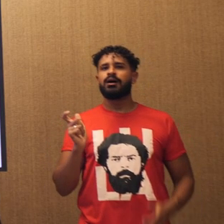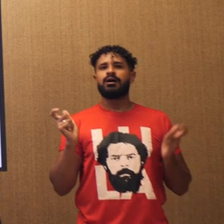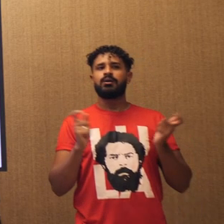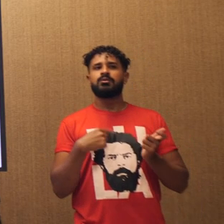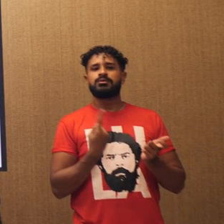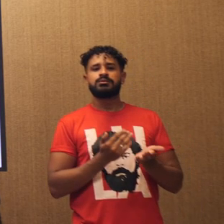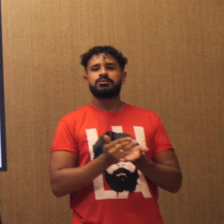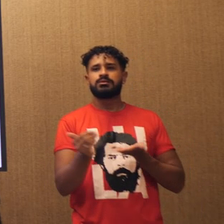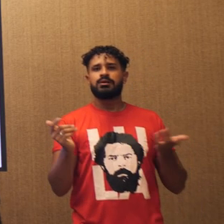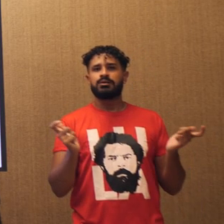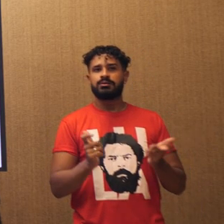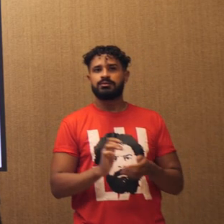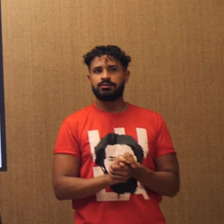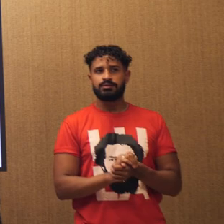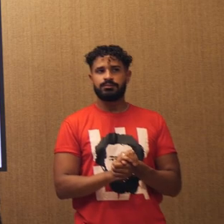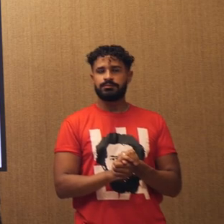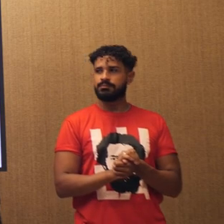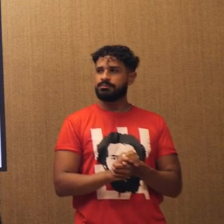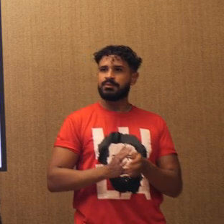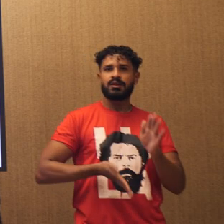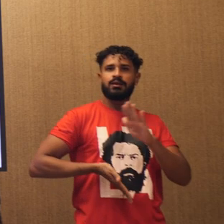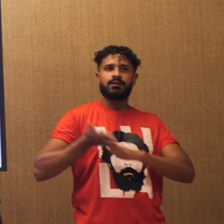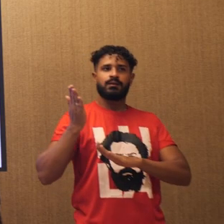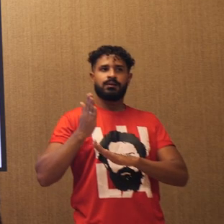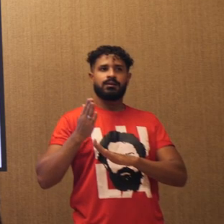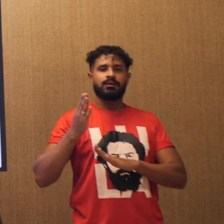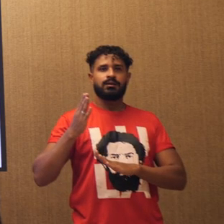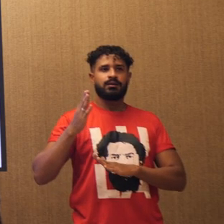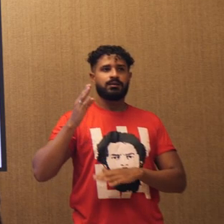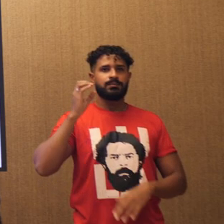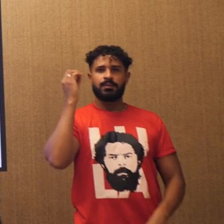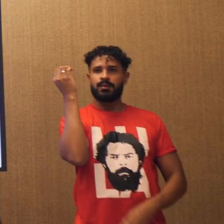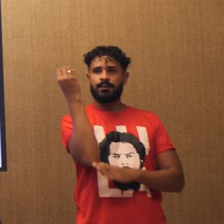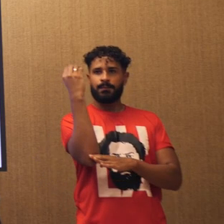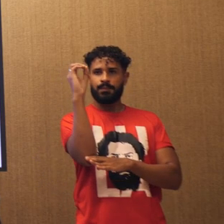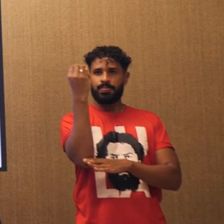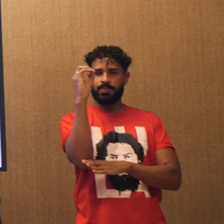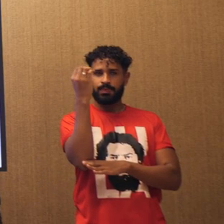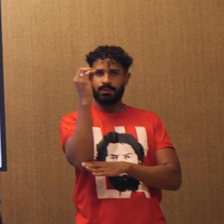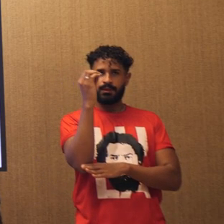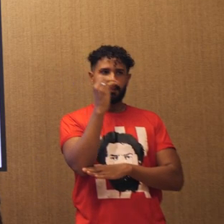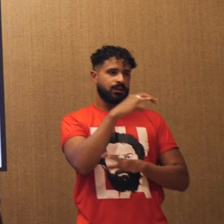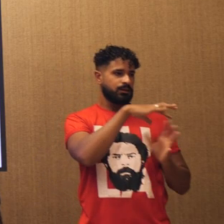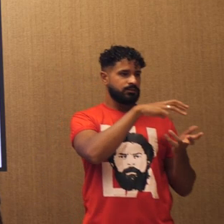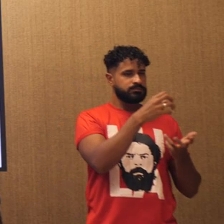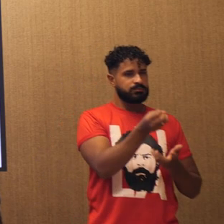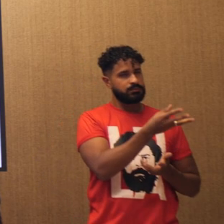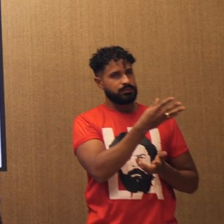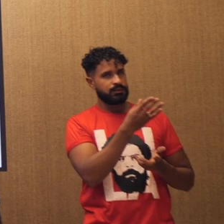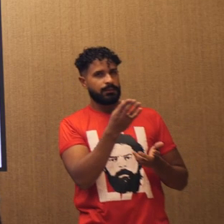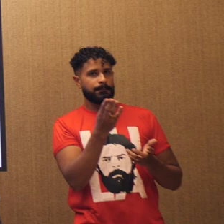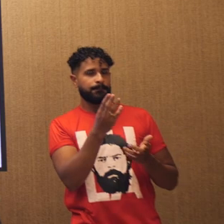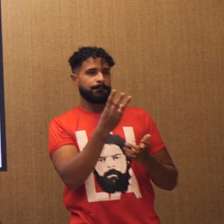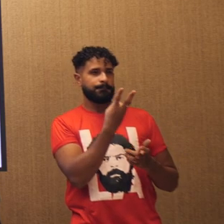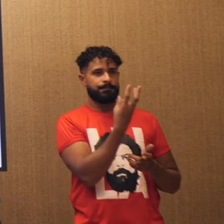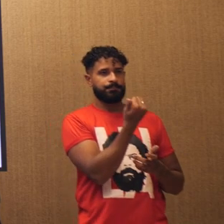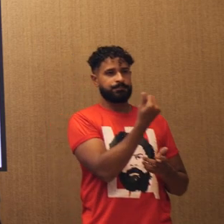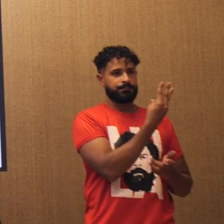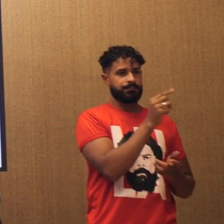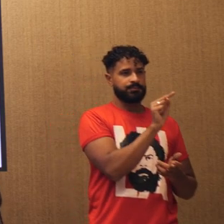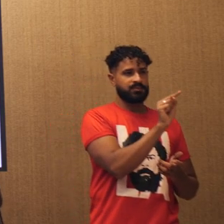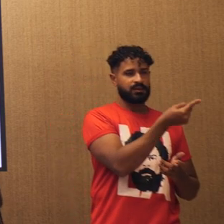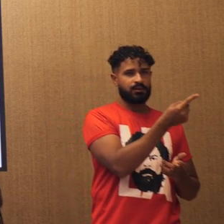começa? Vai para Porto Alegre. É legal, Porto Alegre, Mundo Novo, né? Na época, Mundo Novo com 13 mil e